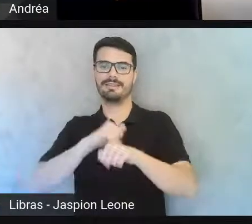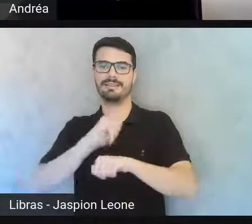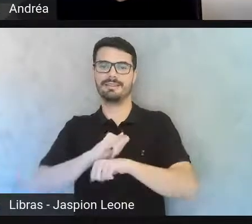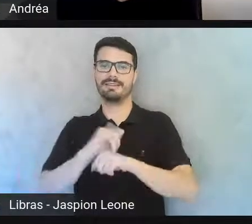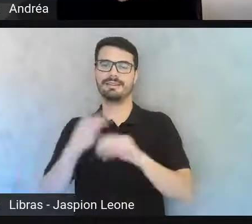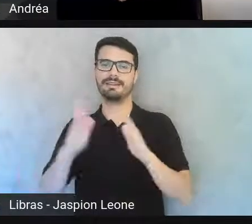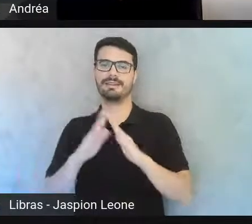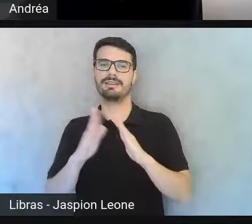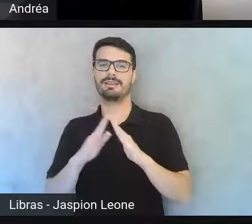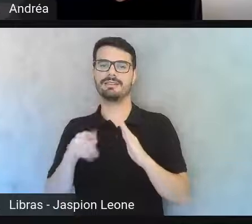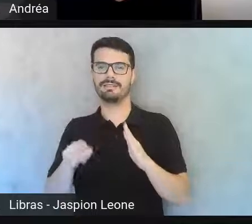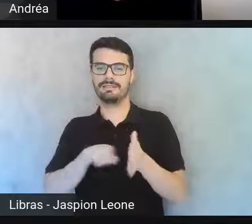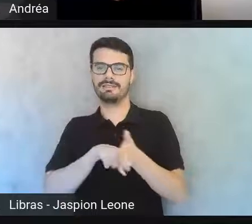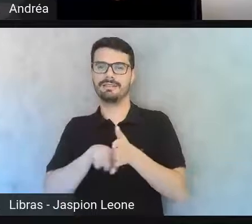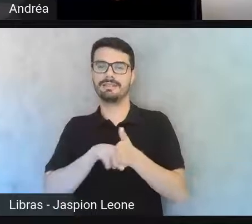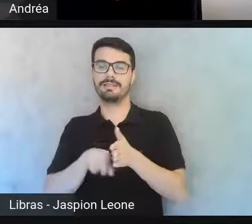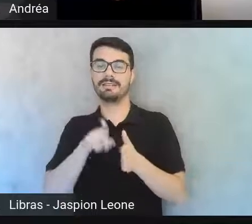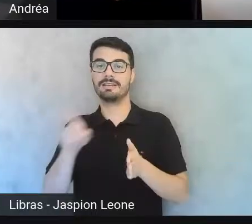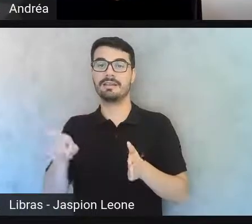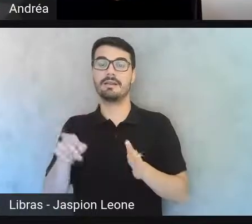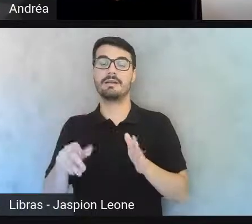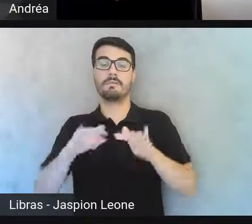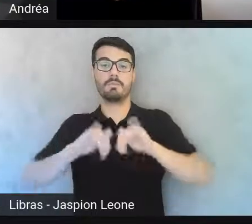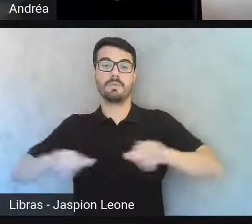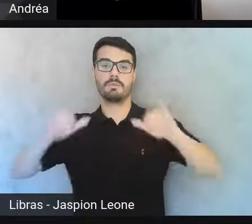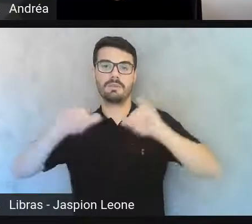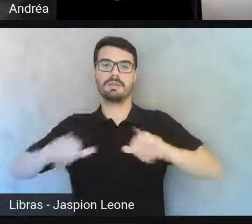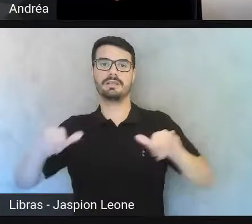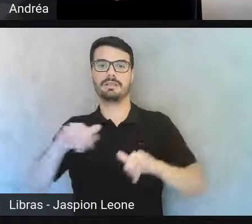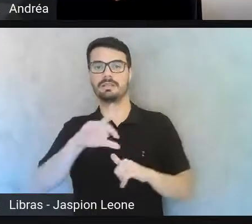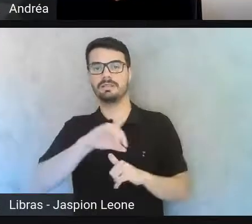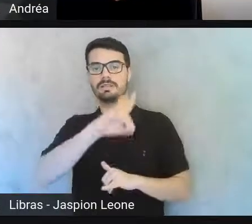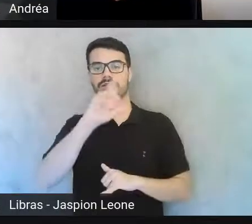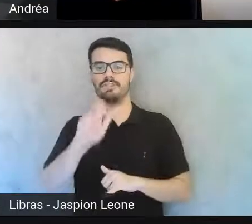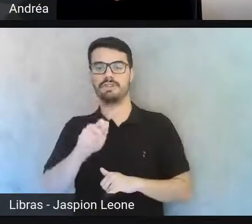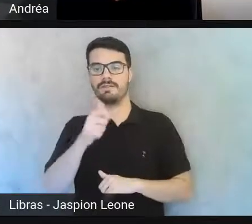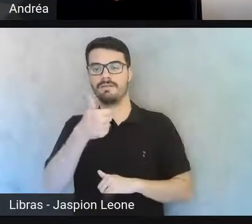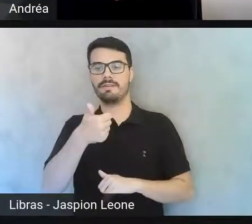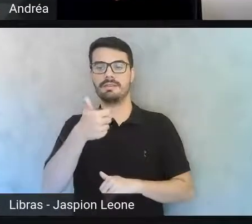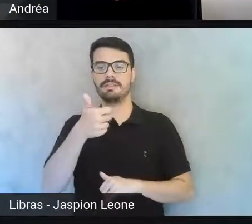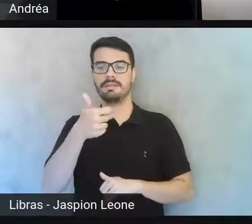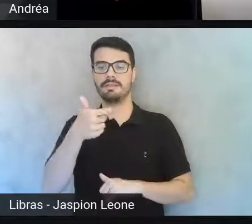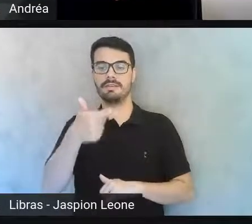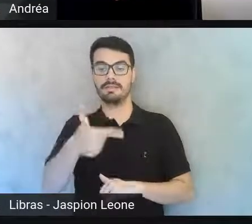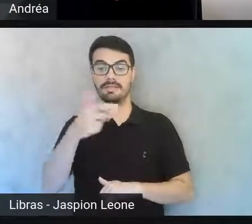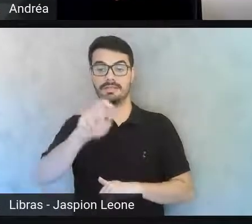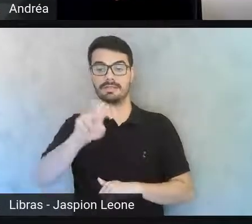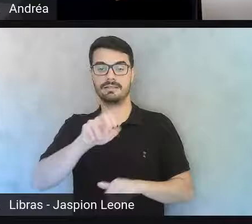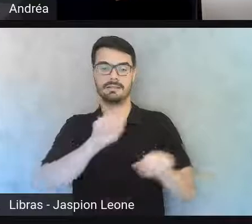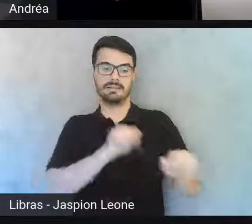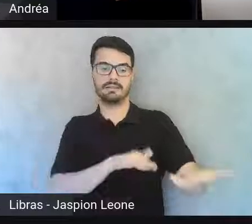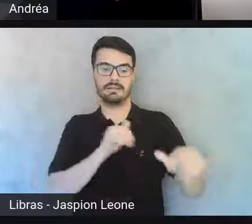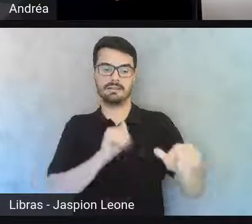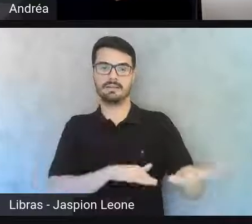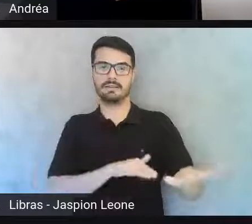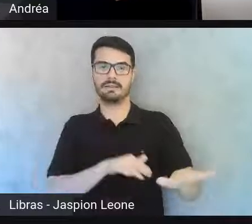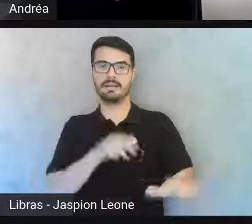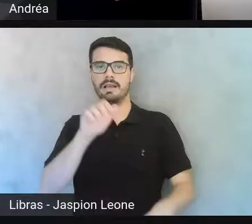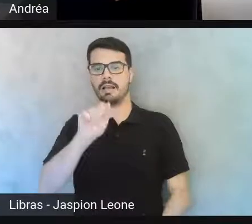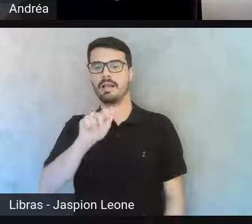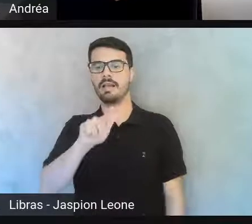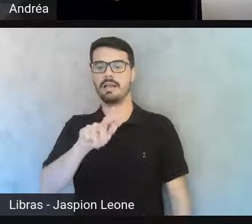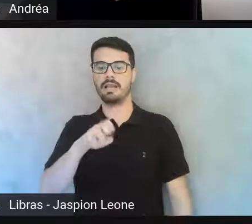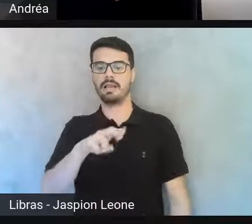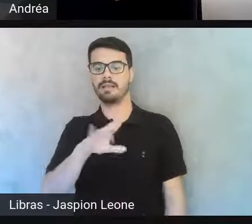você consulta. Saiu uma publicação no dia 25 de setembro da Agência Brasil,